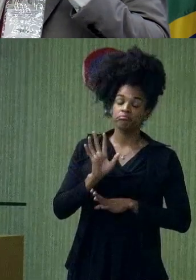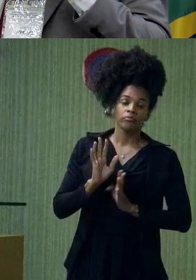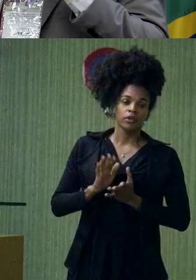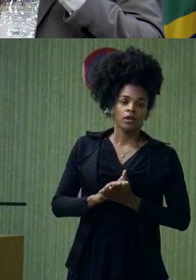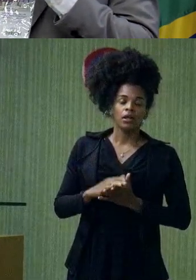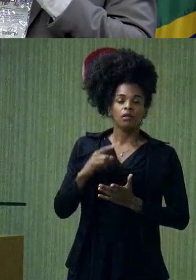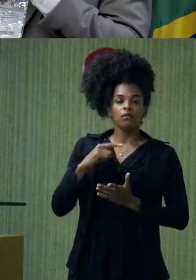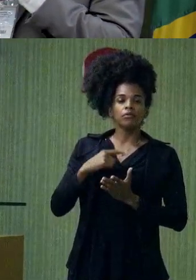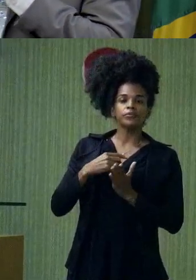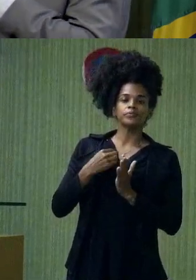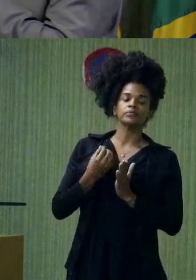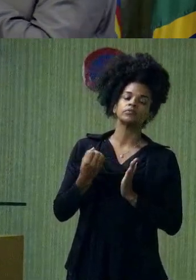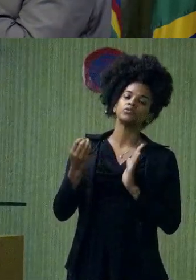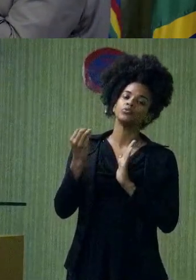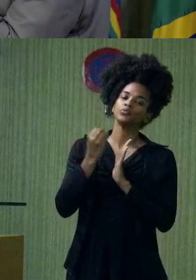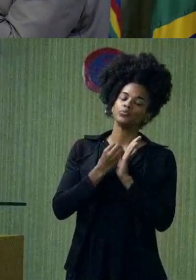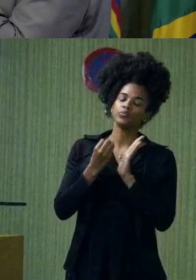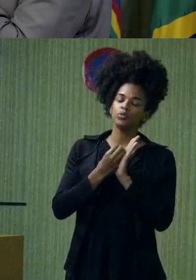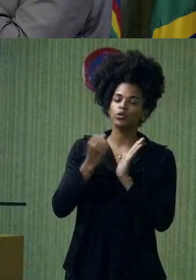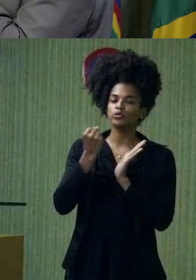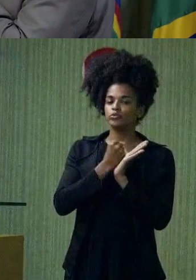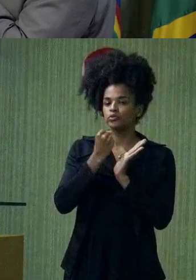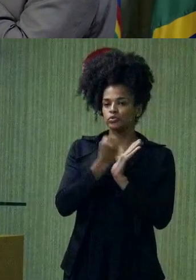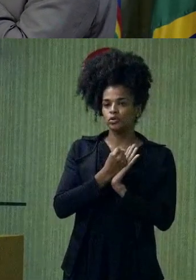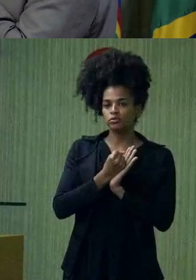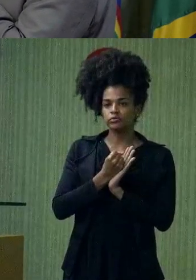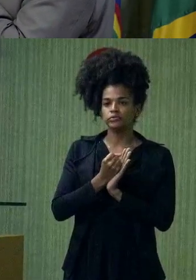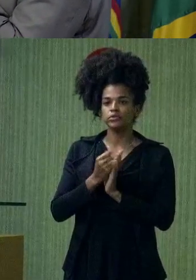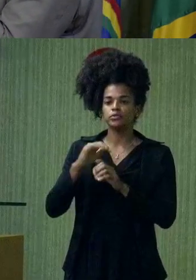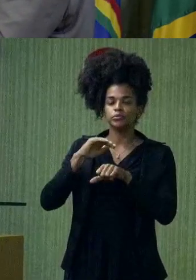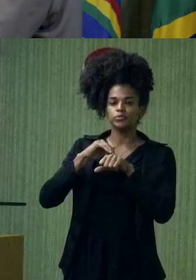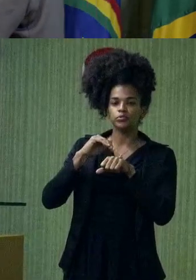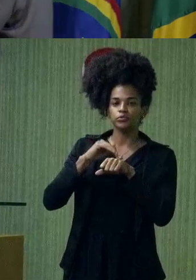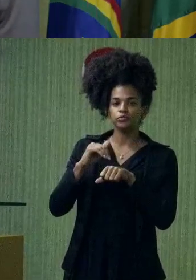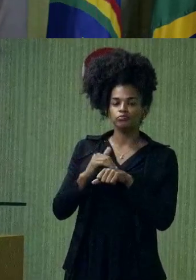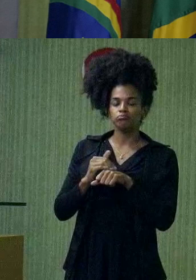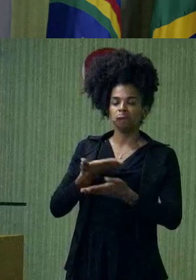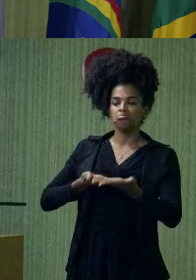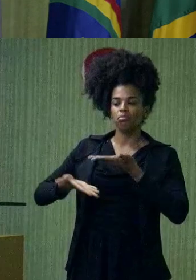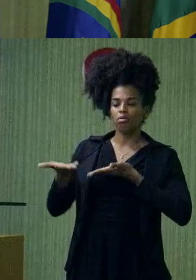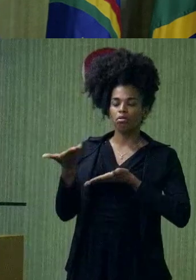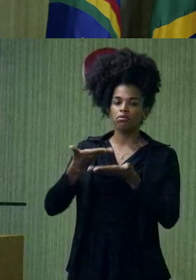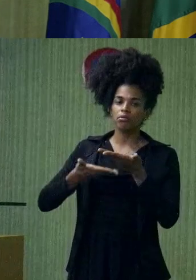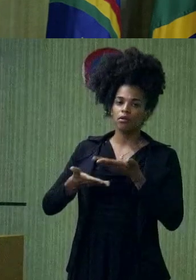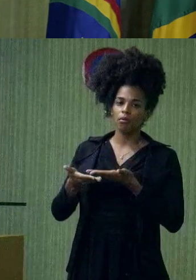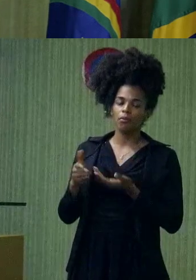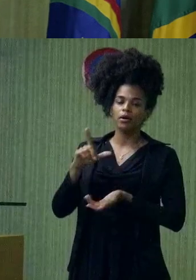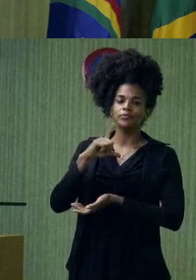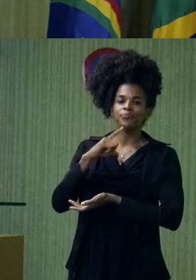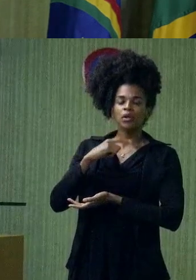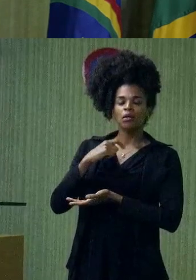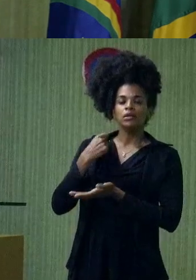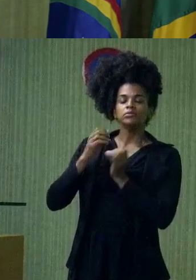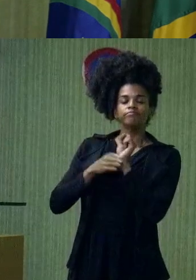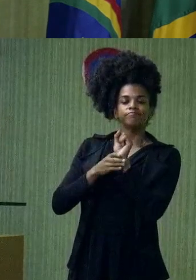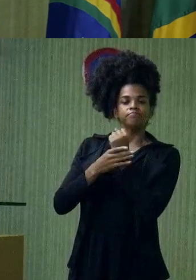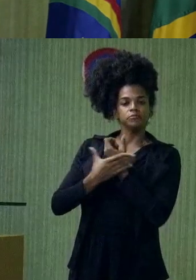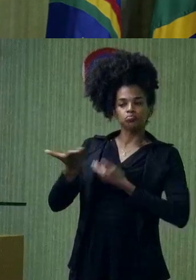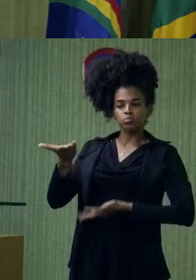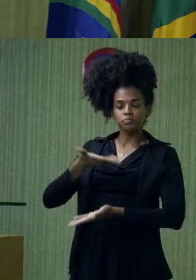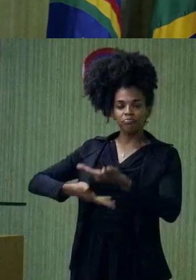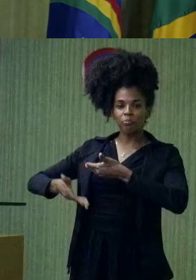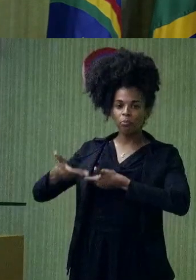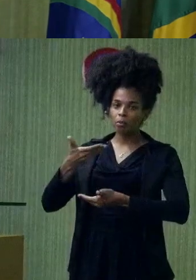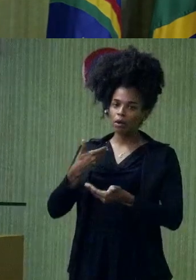ofícios né como o MPF chama de atuação em educação o MP deverá ter assegurado sua participação na